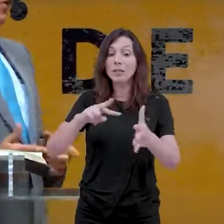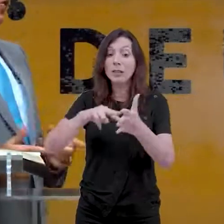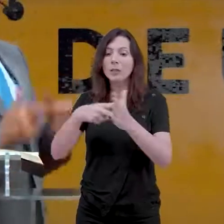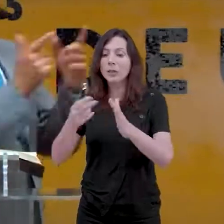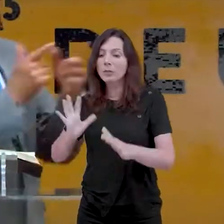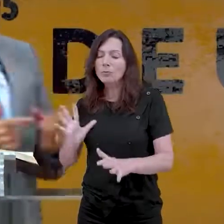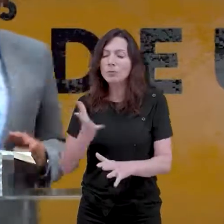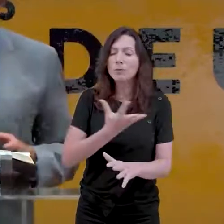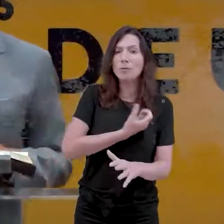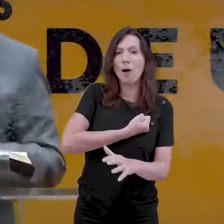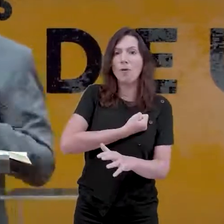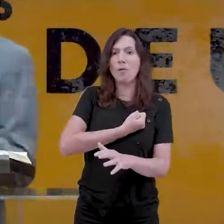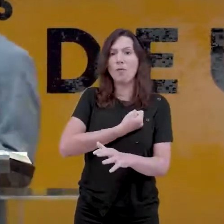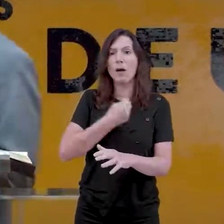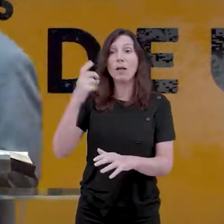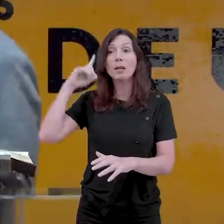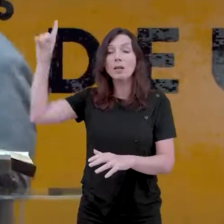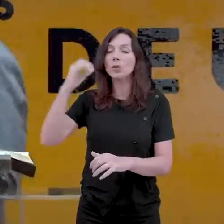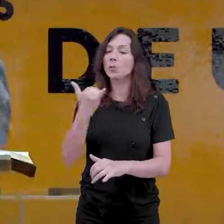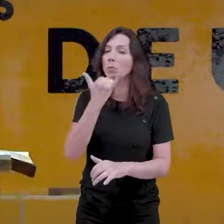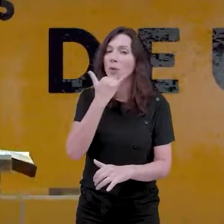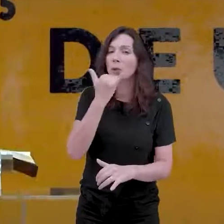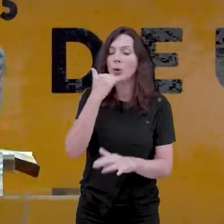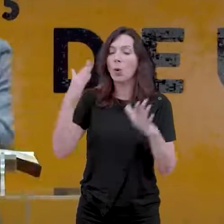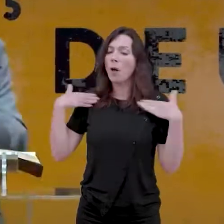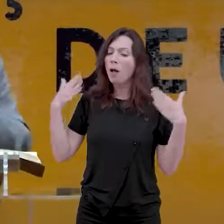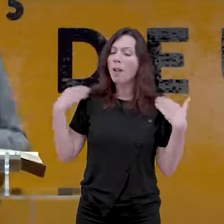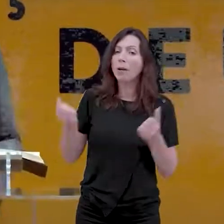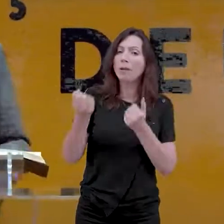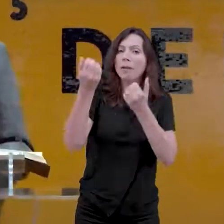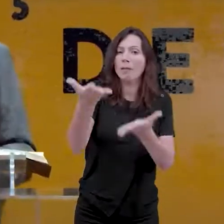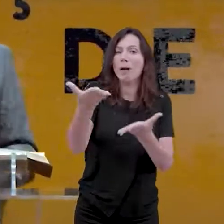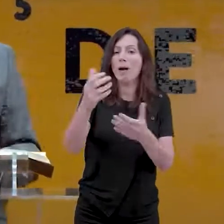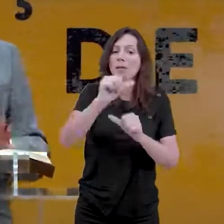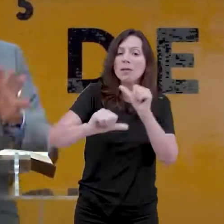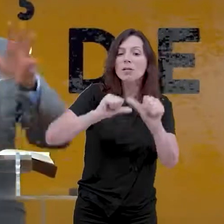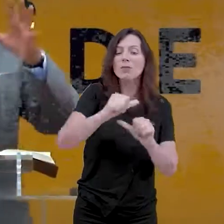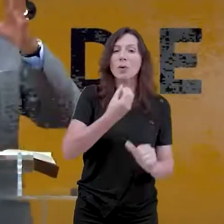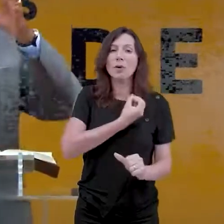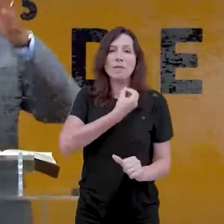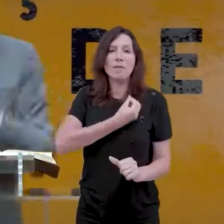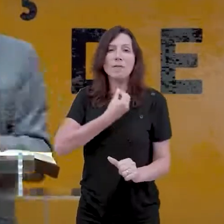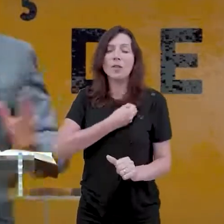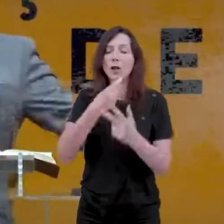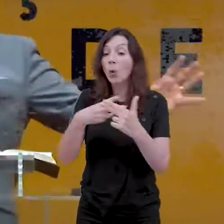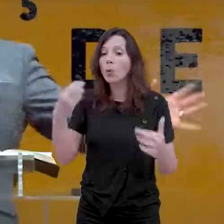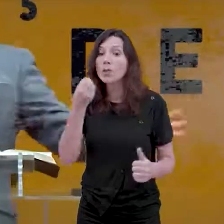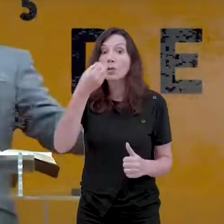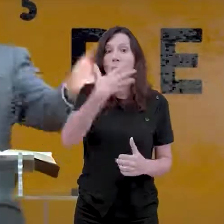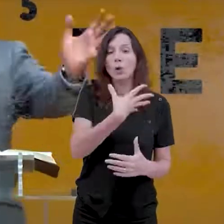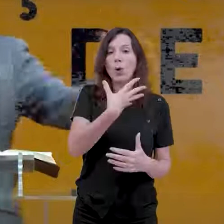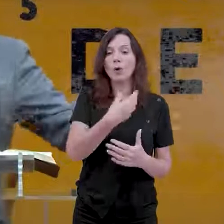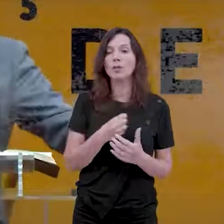Deus perdoa, que Deus restaura, que Deus alegra a sua alma, que Deus faz tudo novo na sua história. Quando ele diz que Deus dá glória, ele